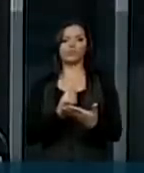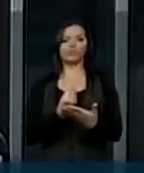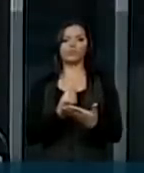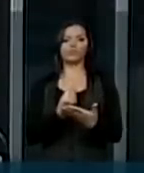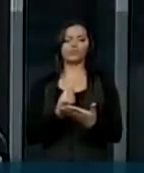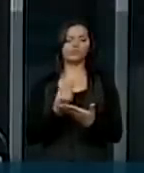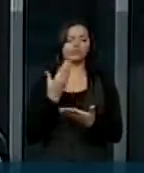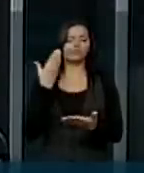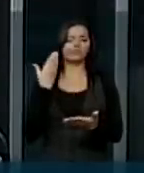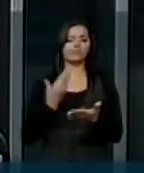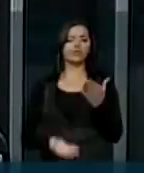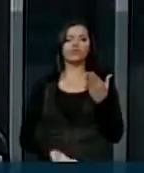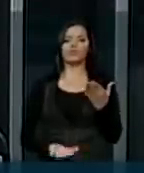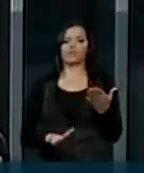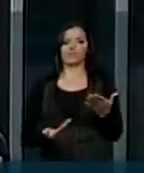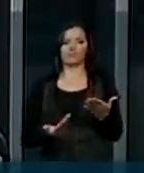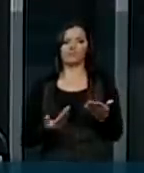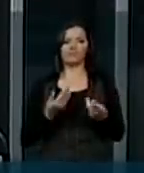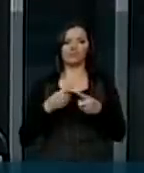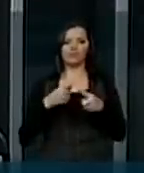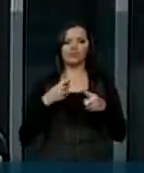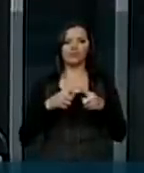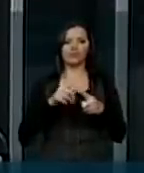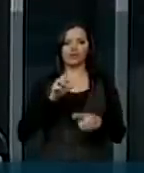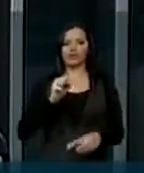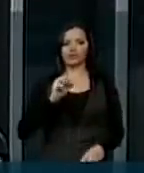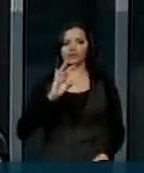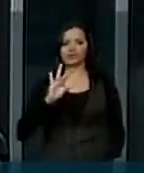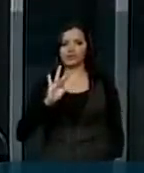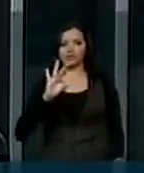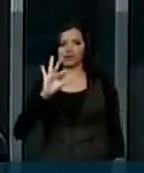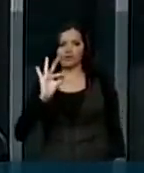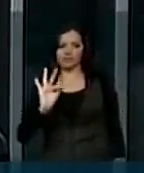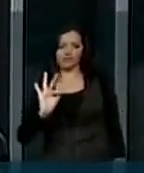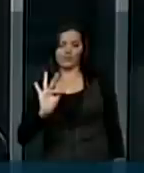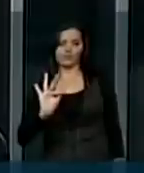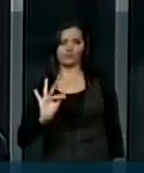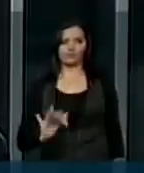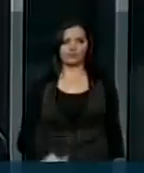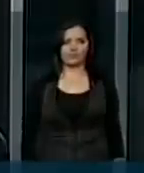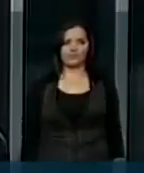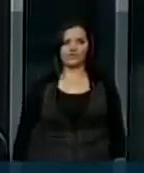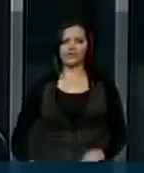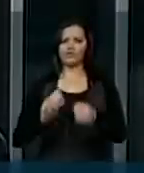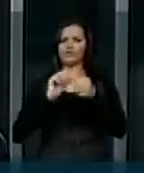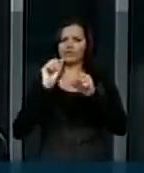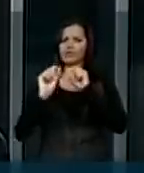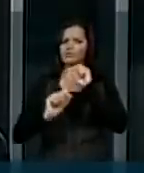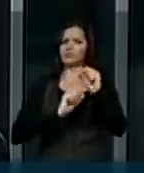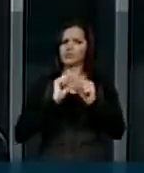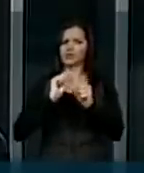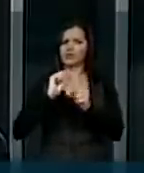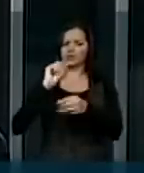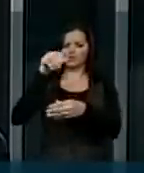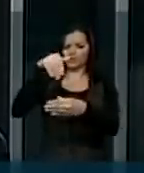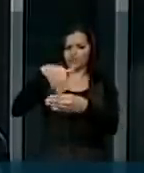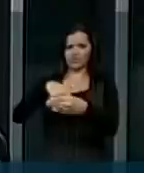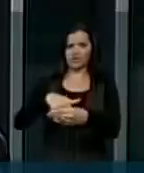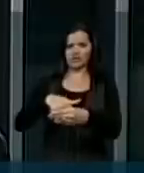importante batalha no Supremo Tribunal Federal, que com um largo